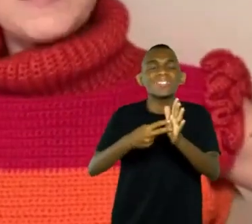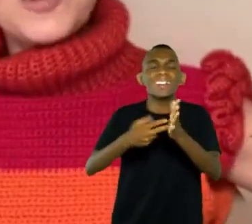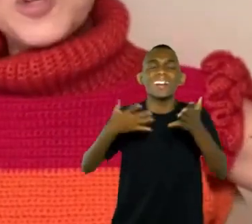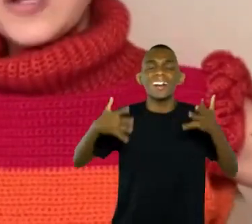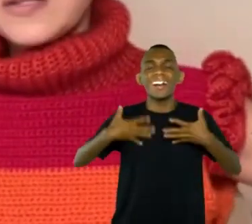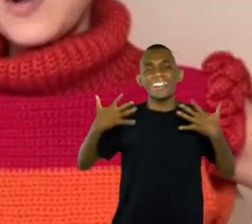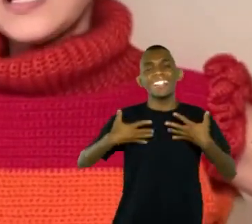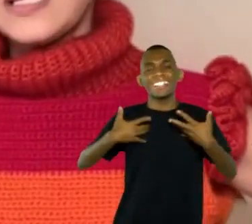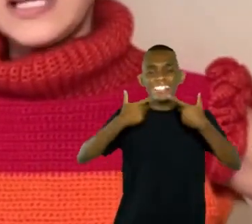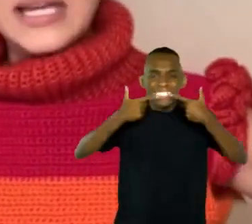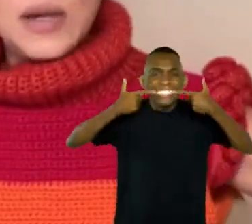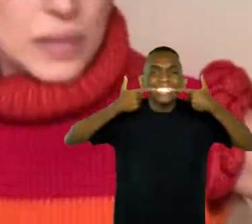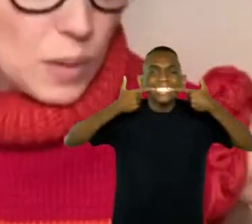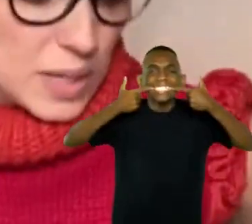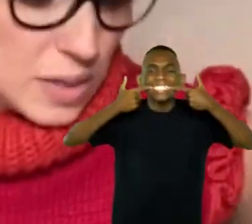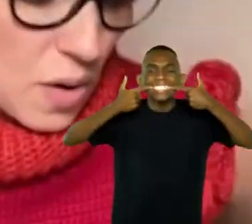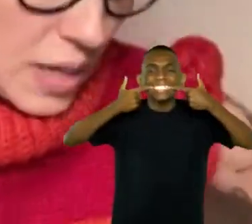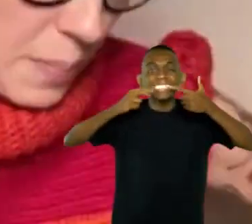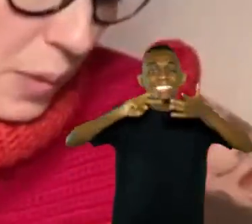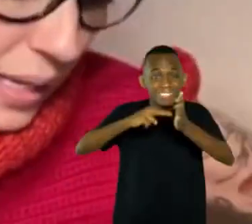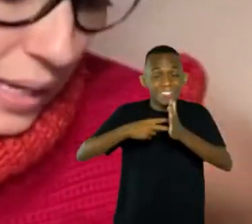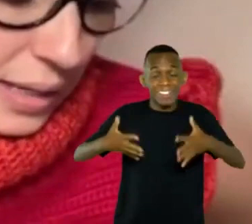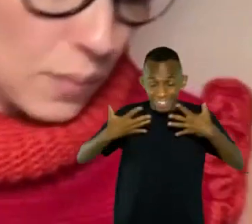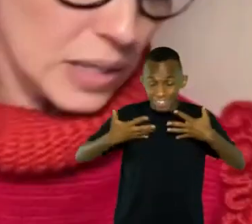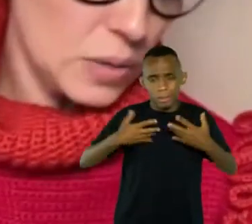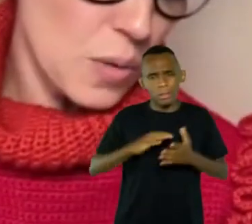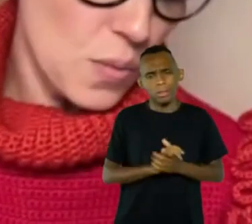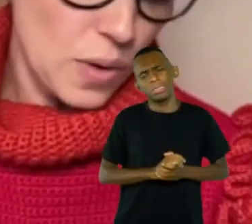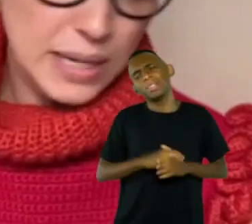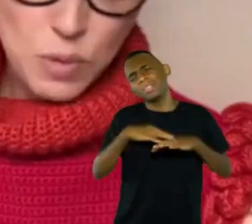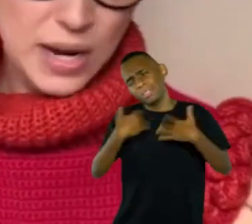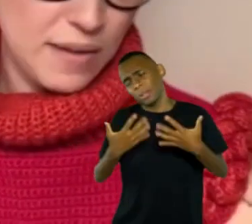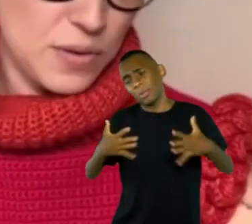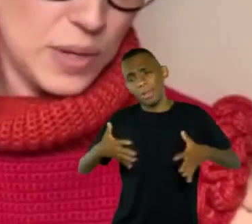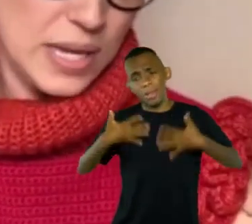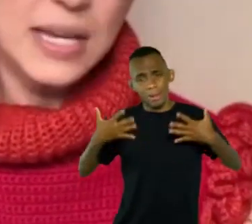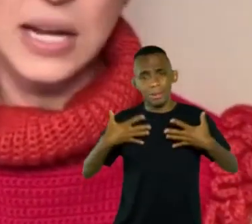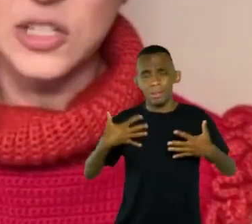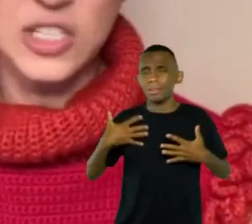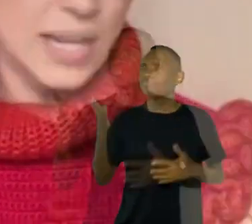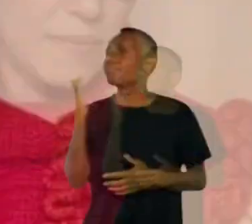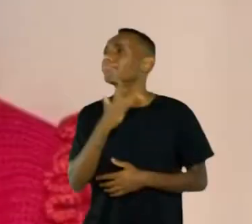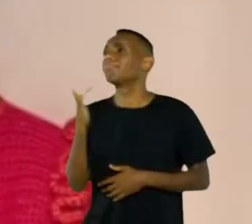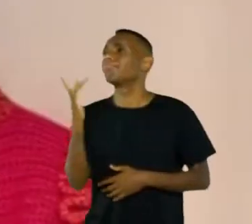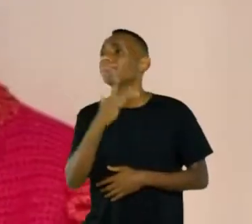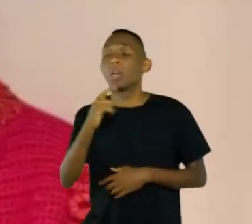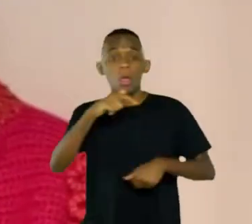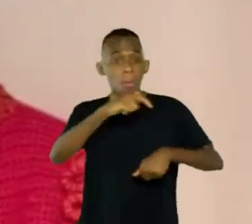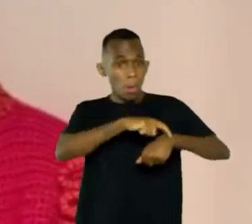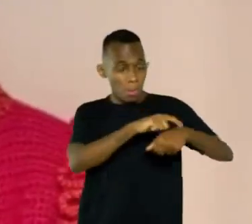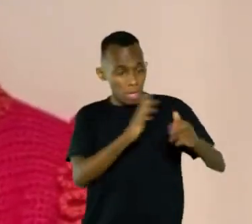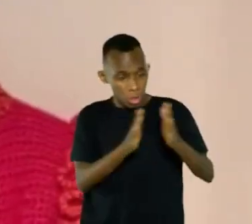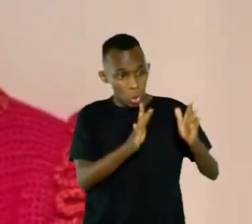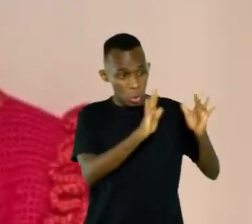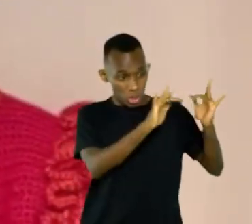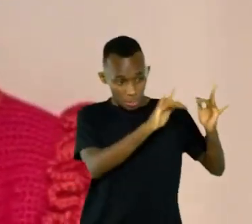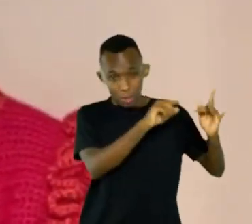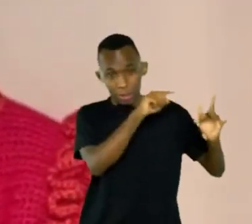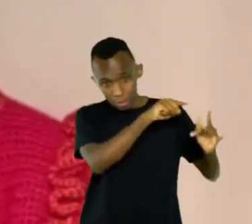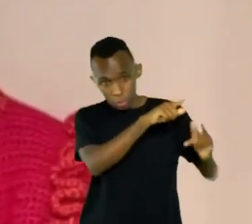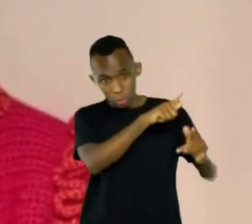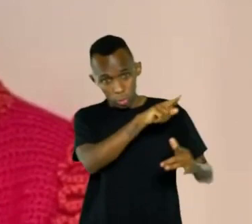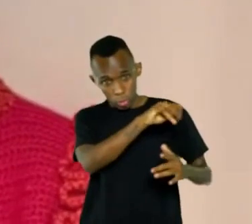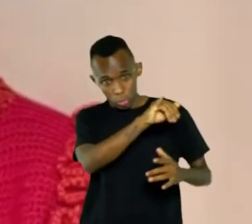alegria é uma coisa muito gostosa, né? Eu tenho uma história, porque quando eu namorava o Gui, a gente estava recém-separado dos